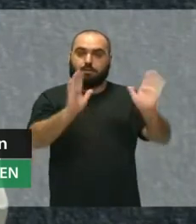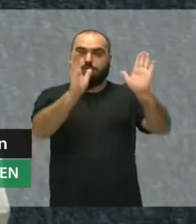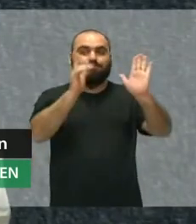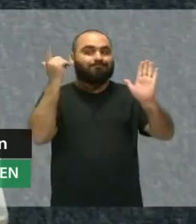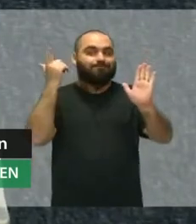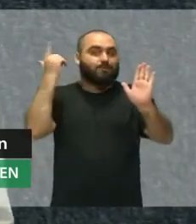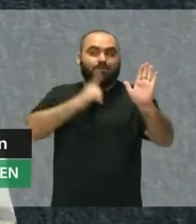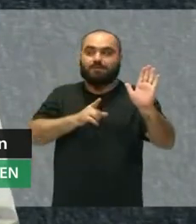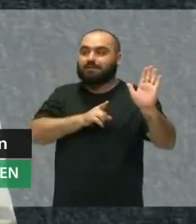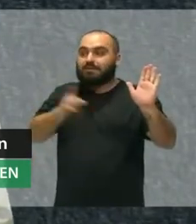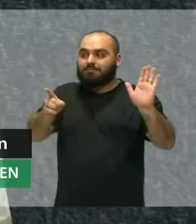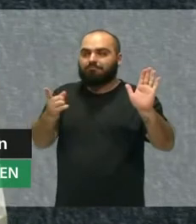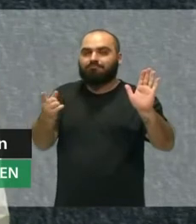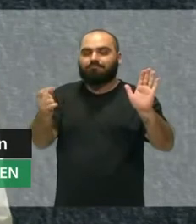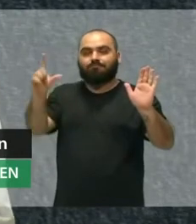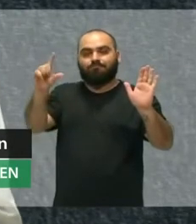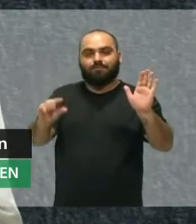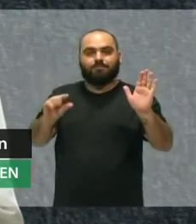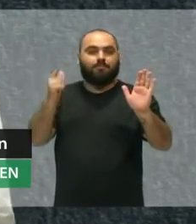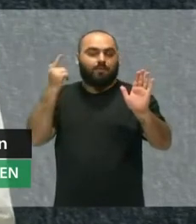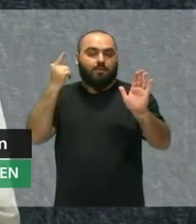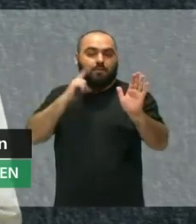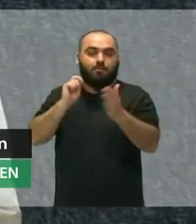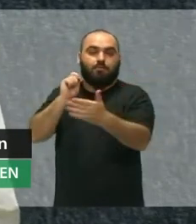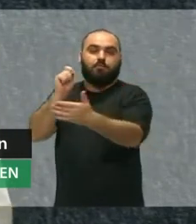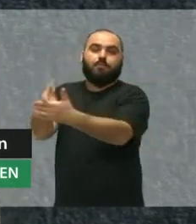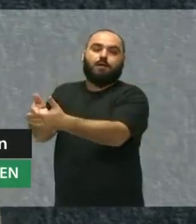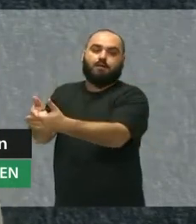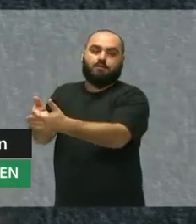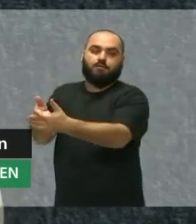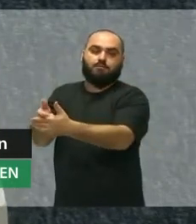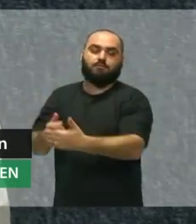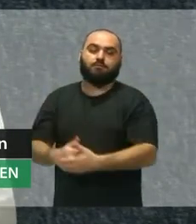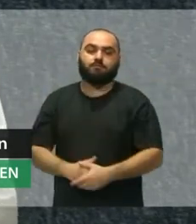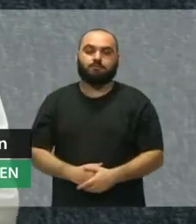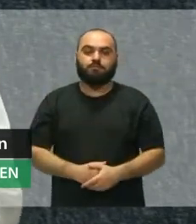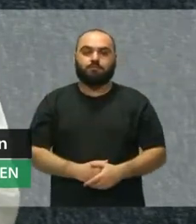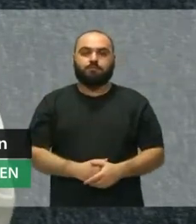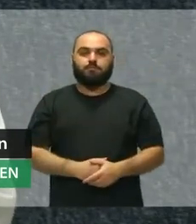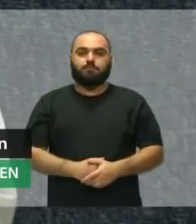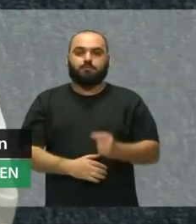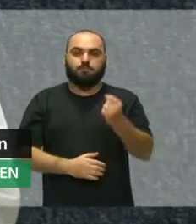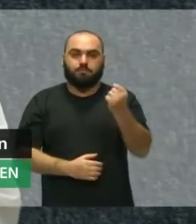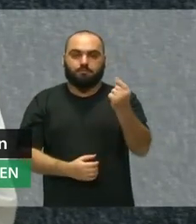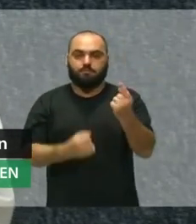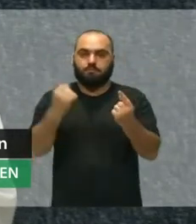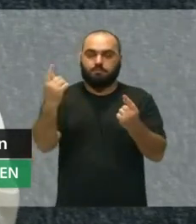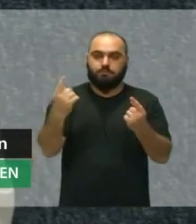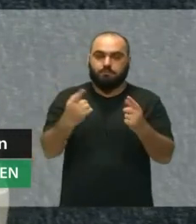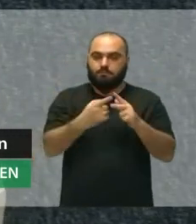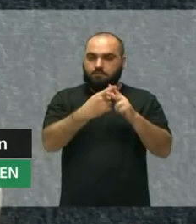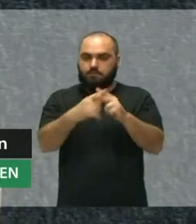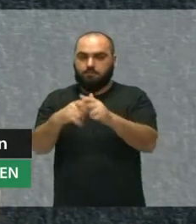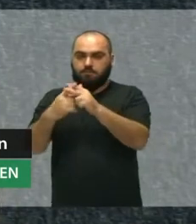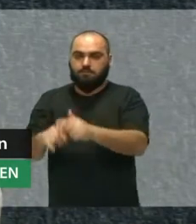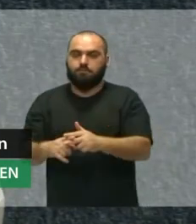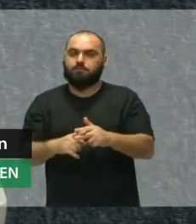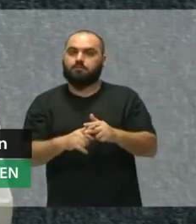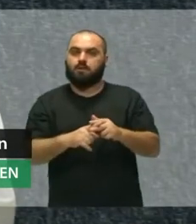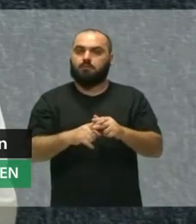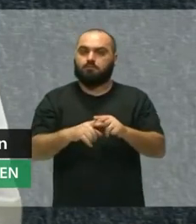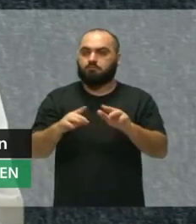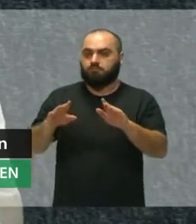comprometessem a fazer alguma coisa sem que nós dessemos a eles o dinheiro em mão. Então, alguma coisa de equipamento, alguma coisa de